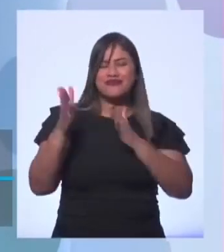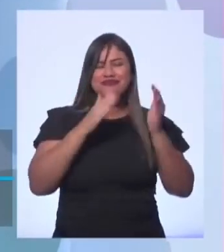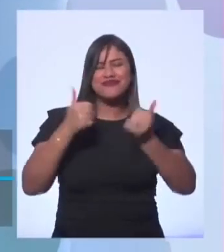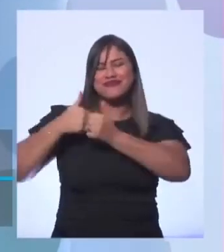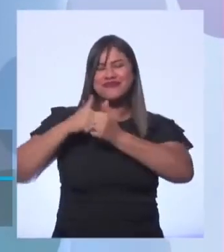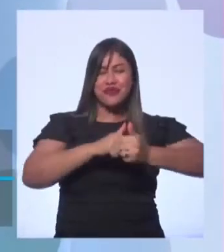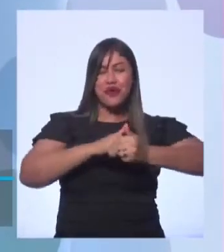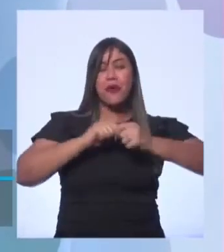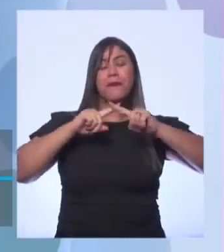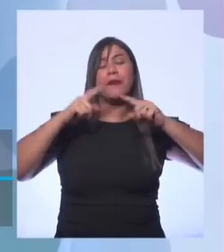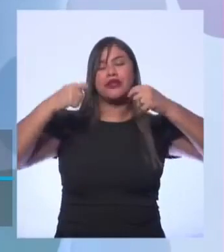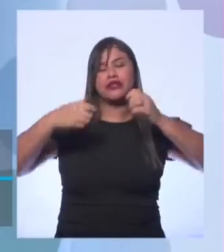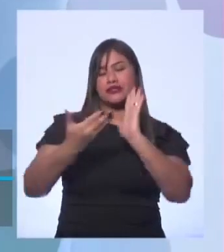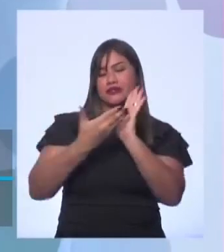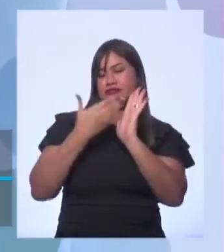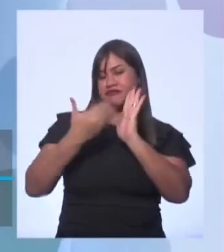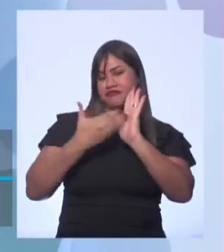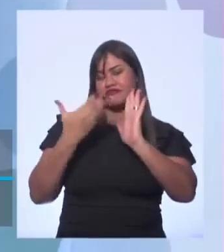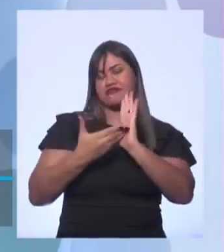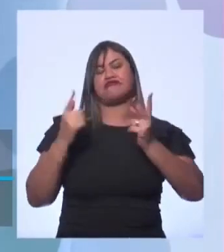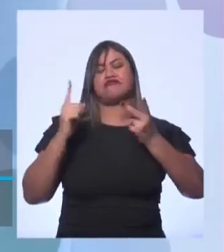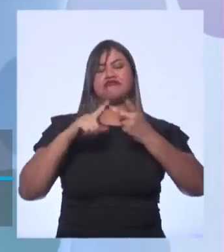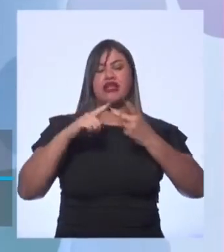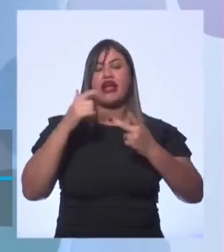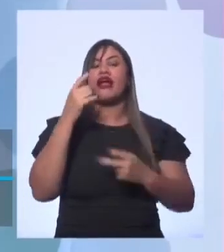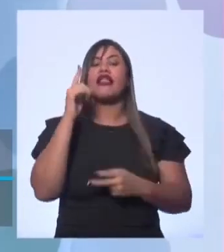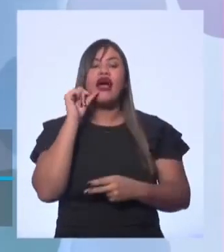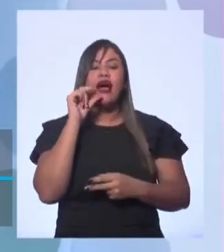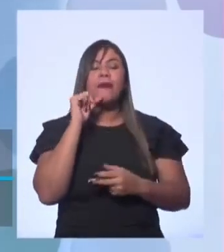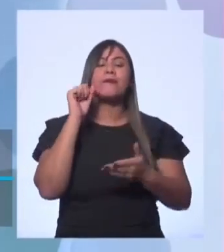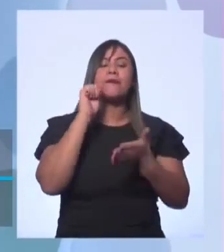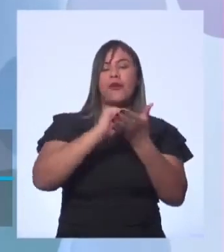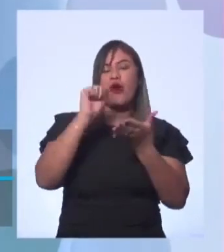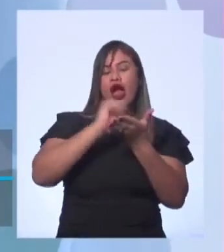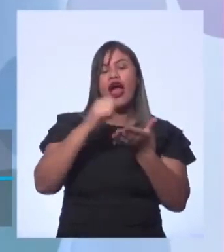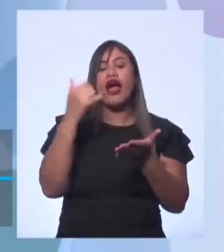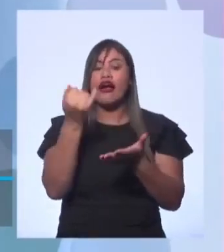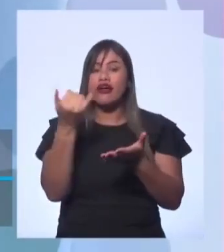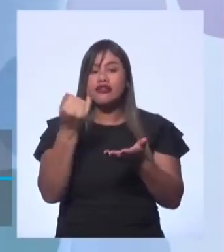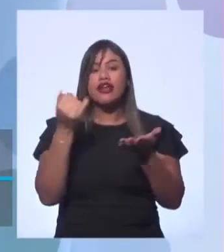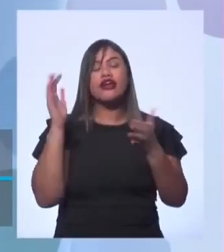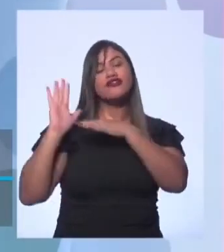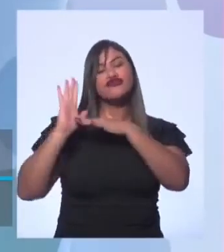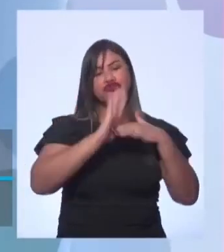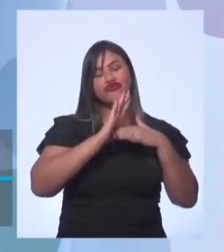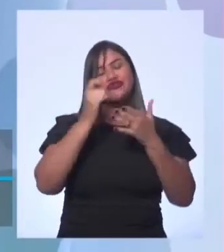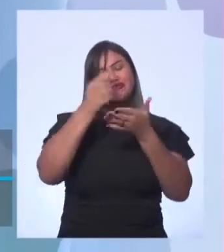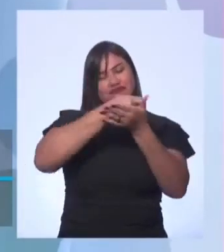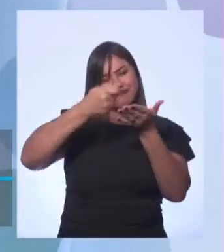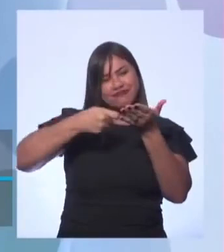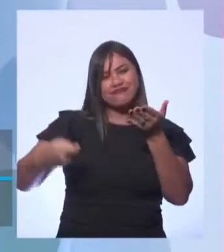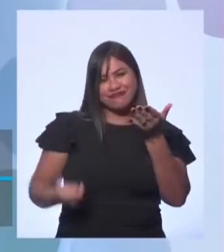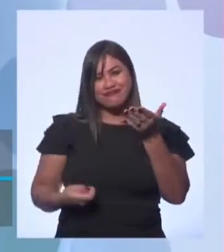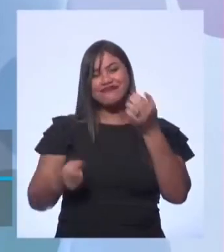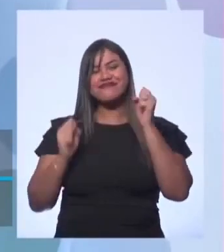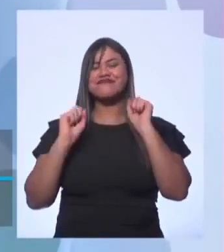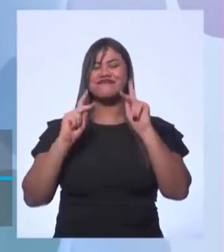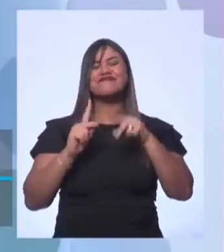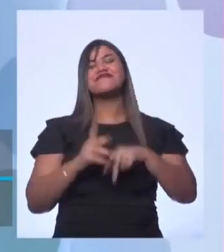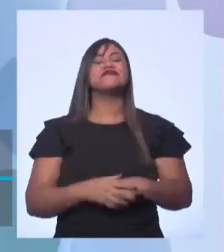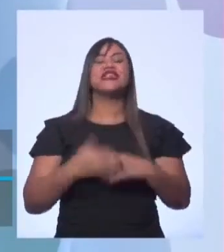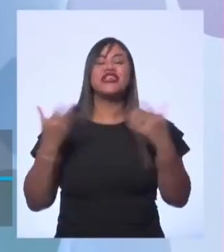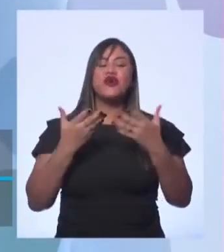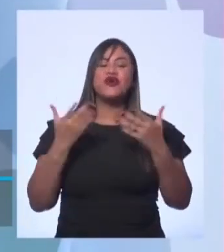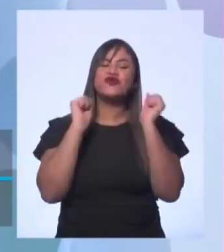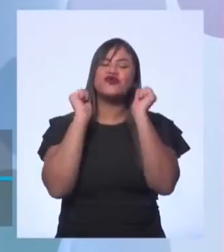bom separar aí folhas ou um caderno, lápis, borracha e caneta para poder fazer as atividades, fazer alguma anotação, tá bom? E claro que hoje eu